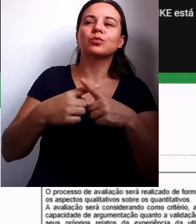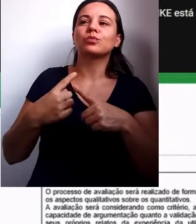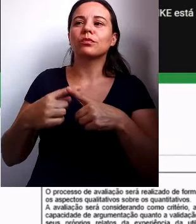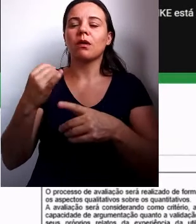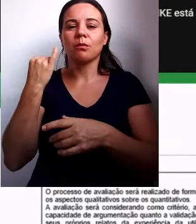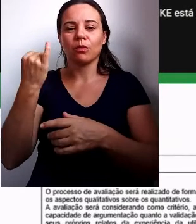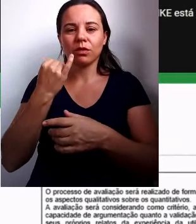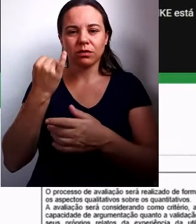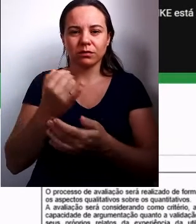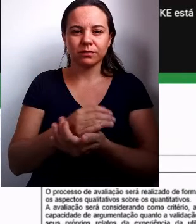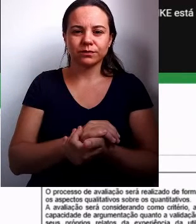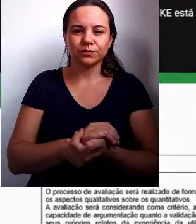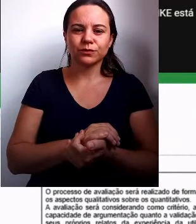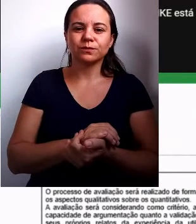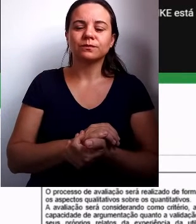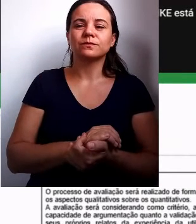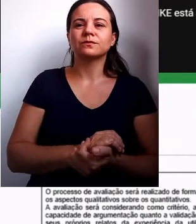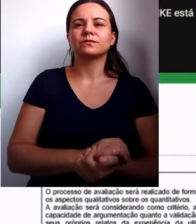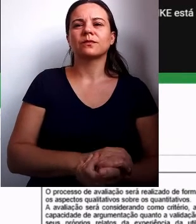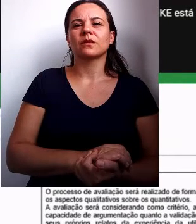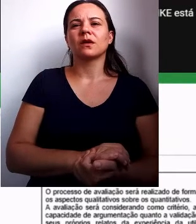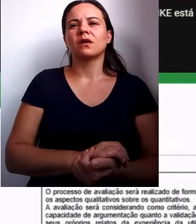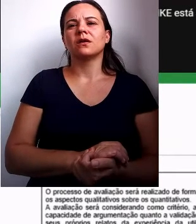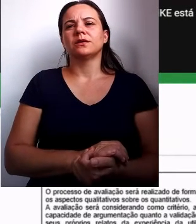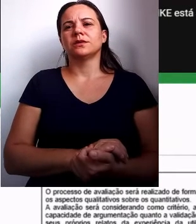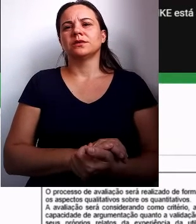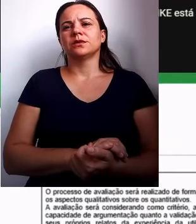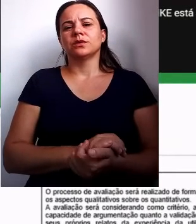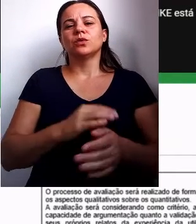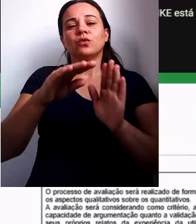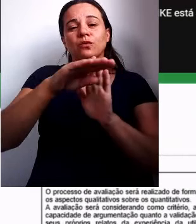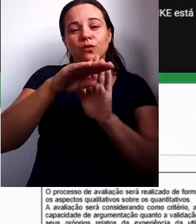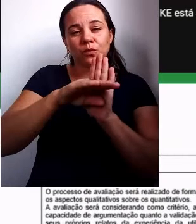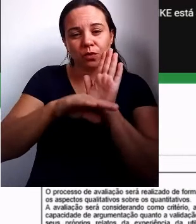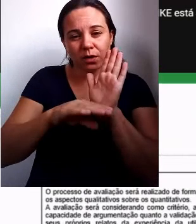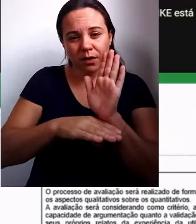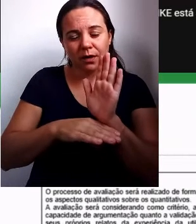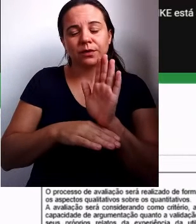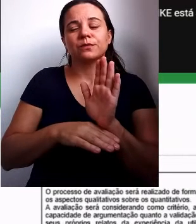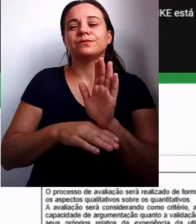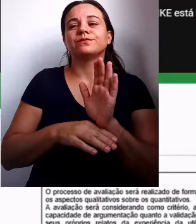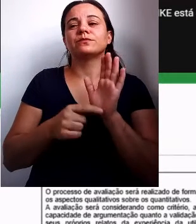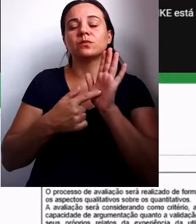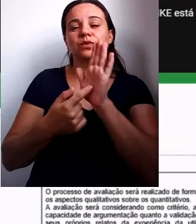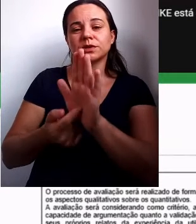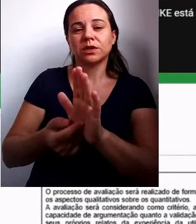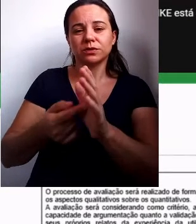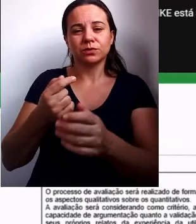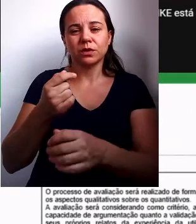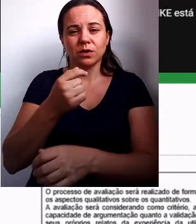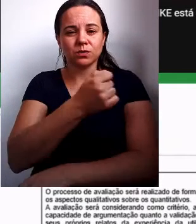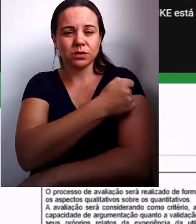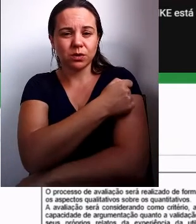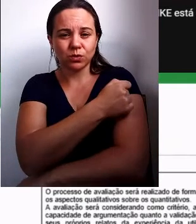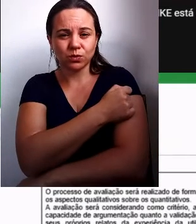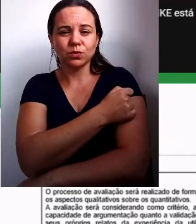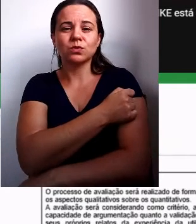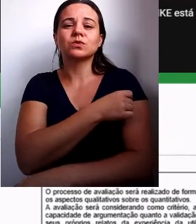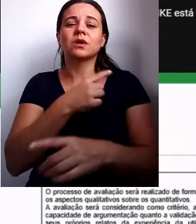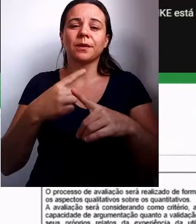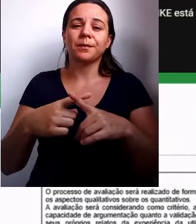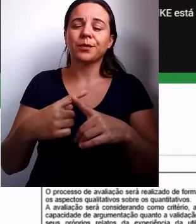também outra observação, né, que é o formulário que foi aplicado com os alunos